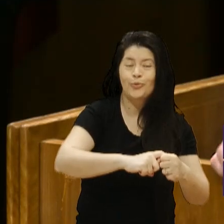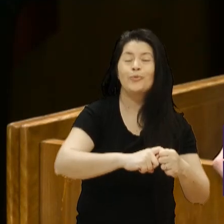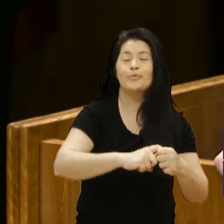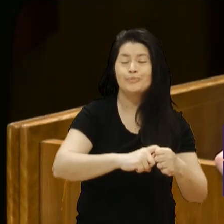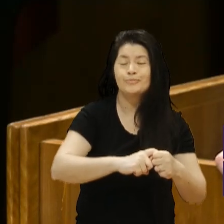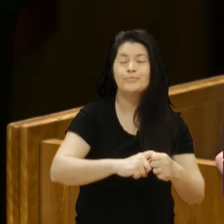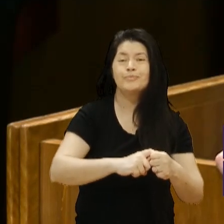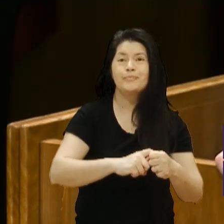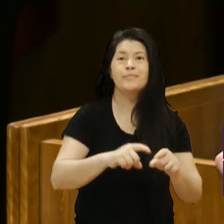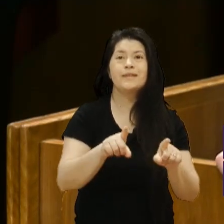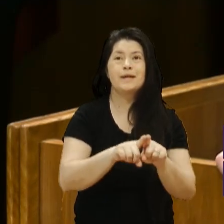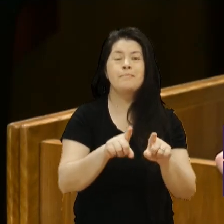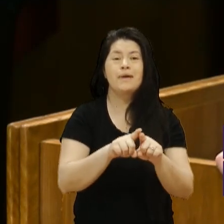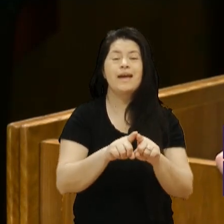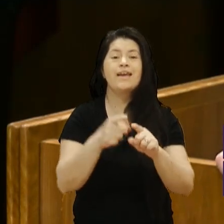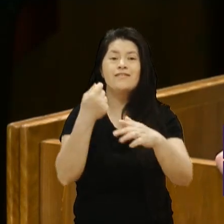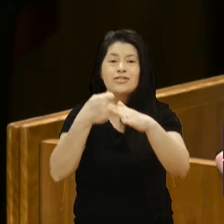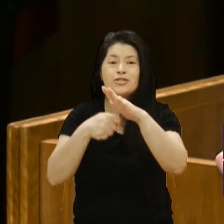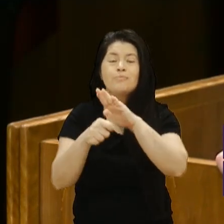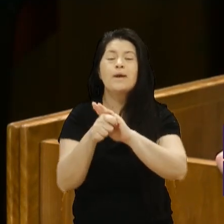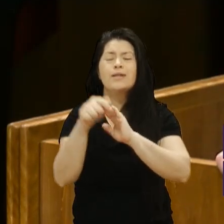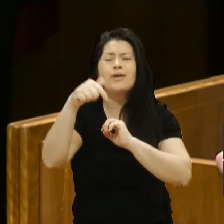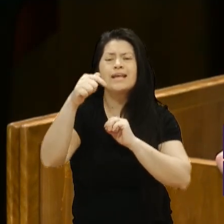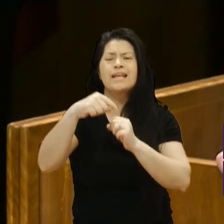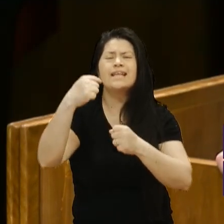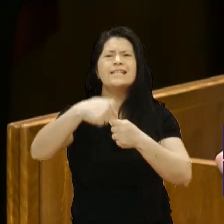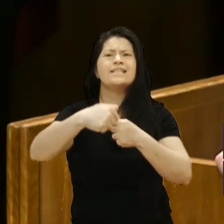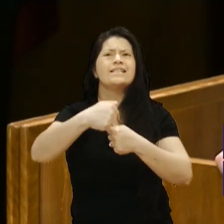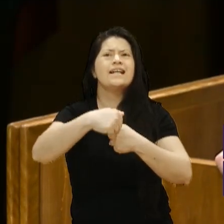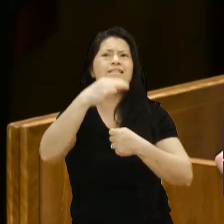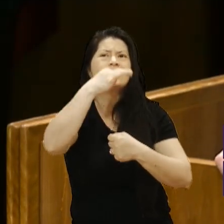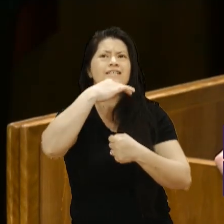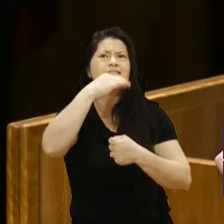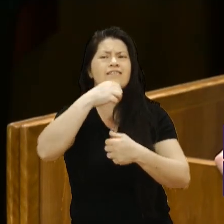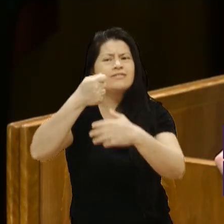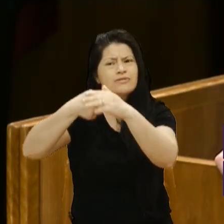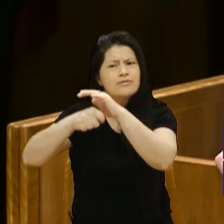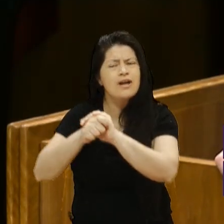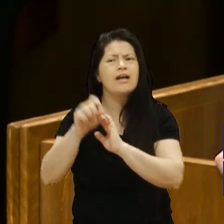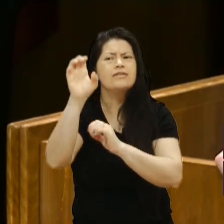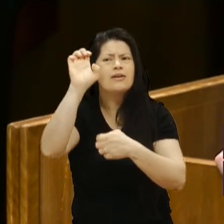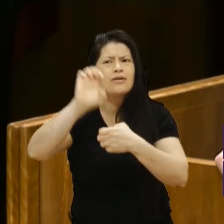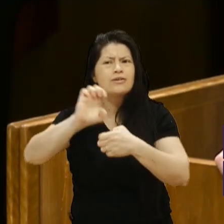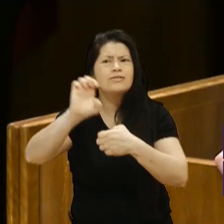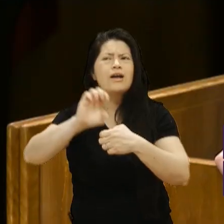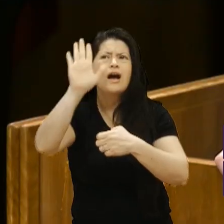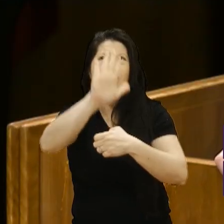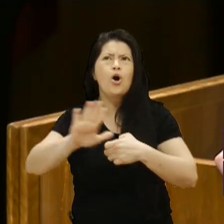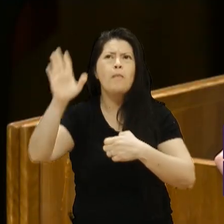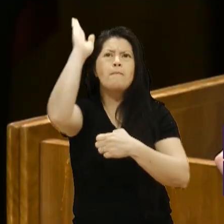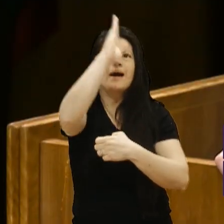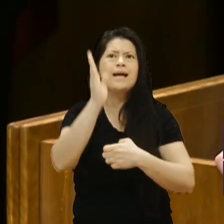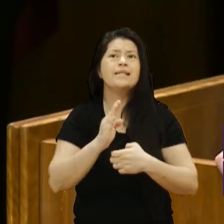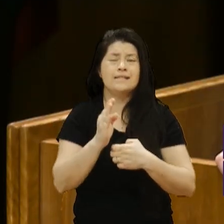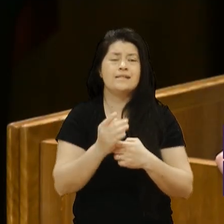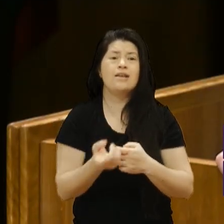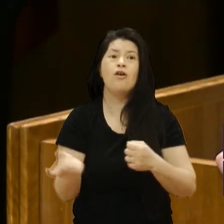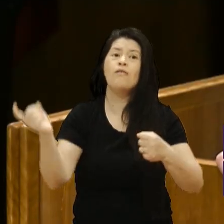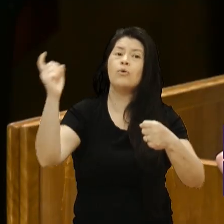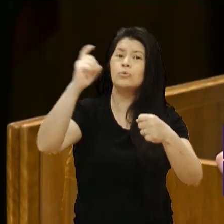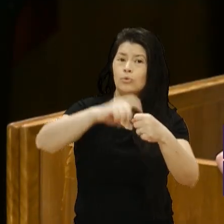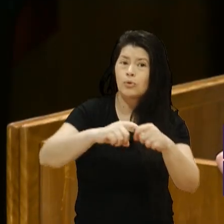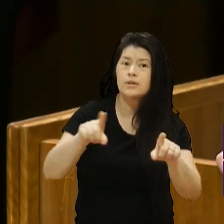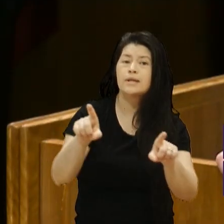já não foi de investimento no nosso município, né, de investimento no nosso estado, no nosso país, e o retorno que isso